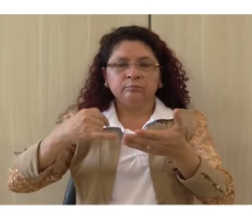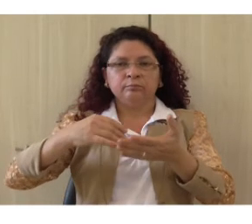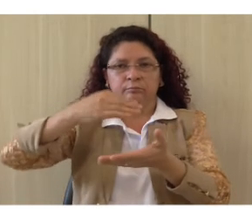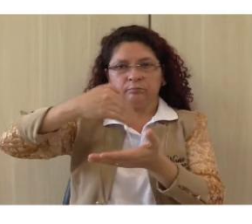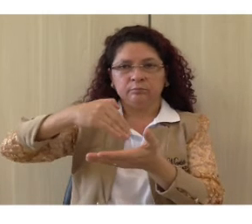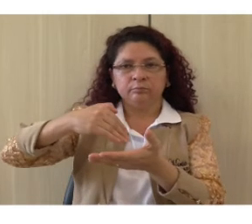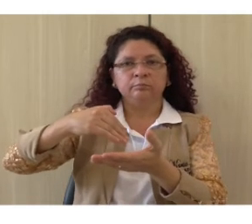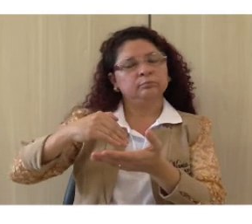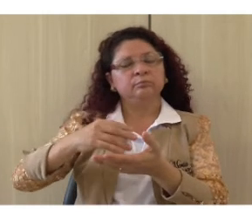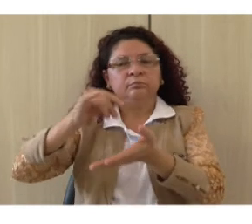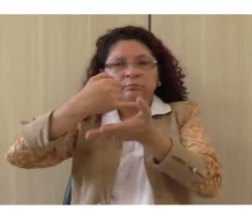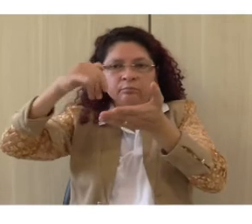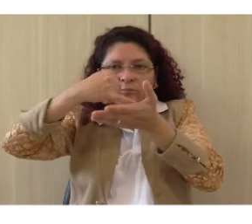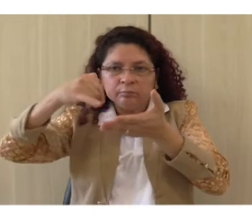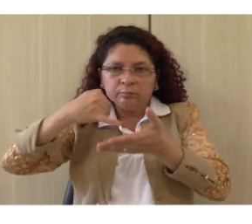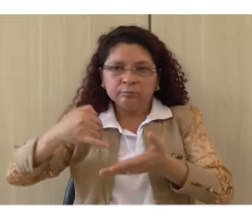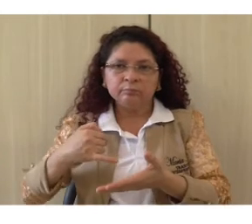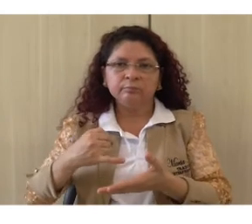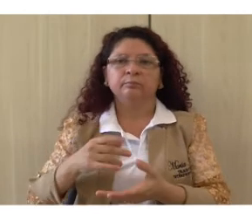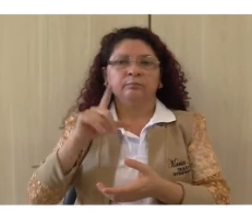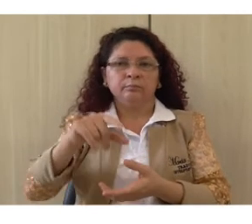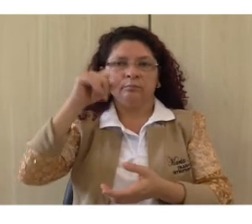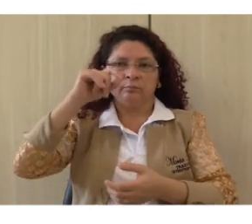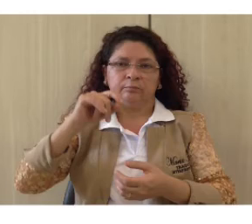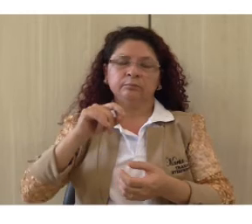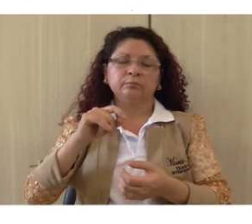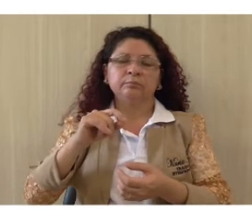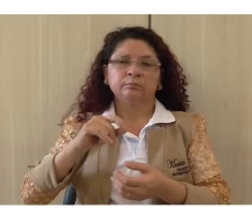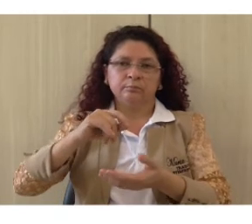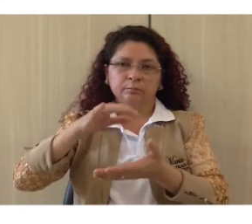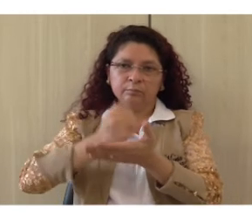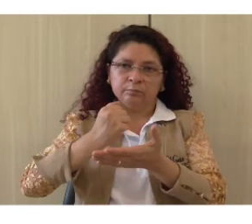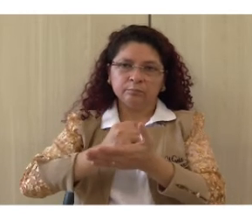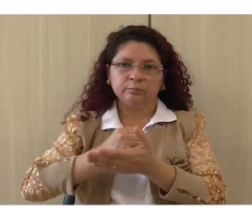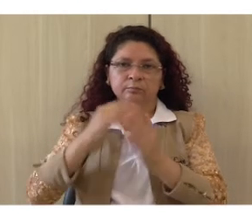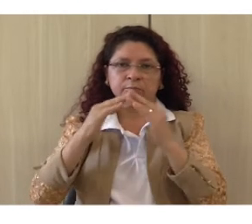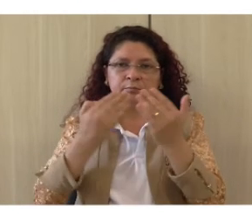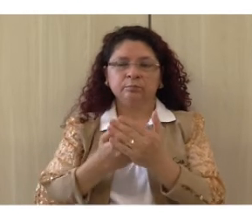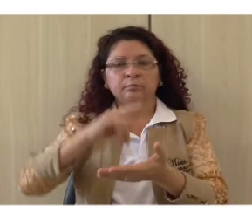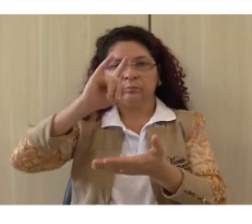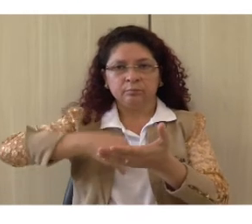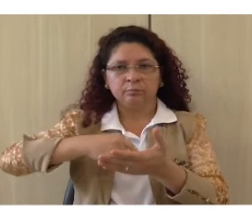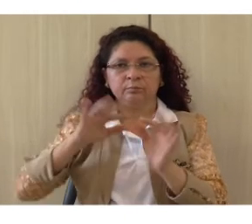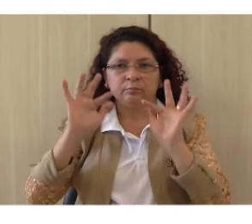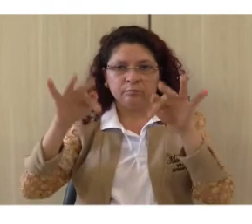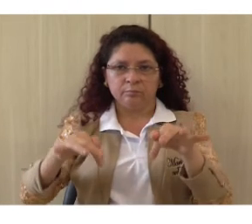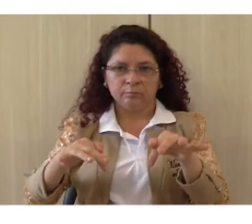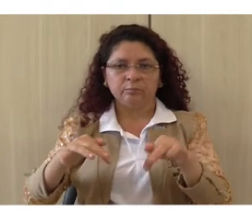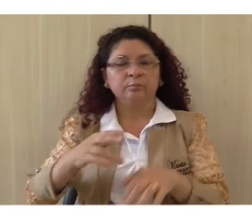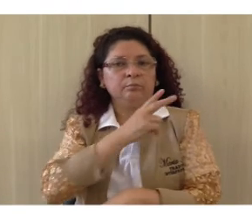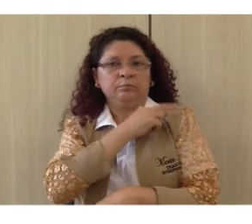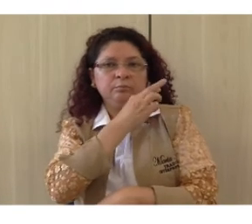Secretaria Acadêmica, devidamente preenchida, solicitando matrícula. B. Certificado histórico de conclusão do